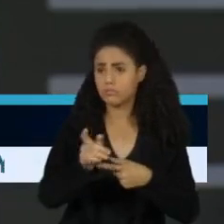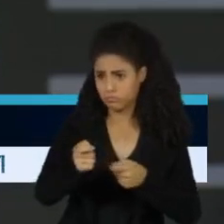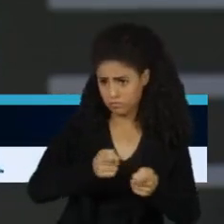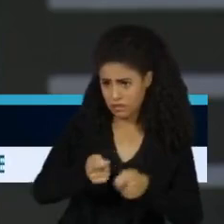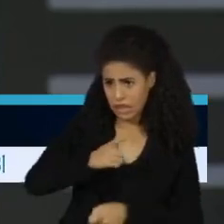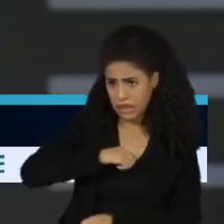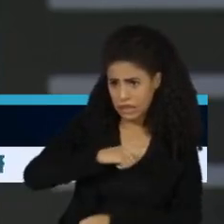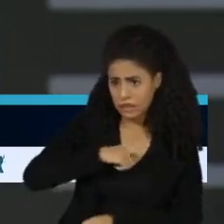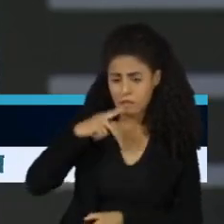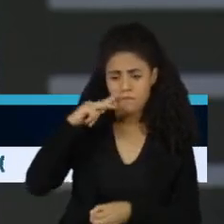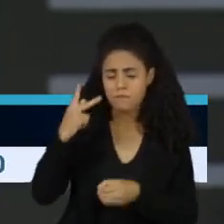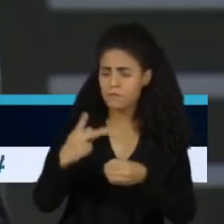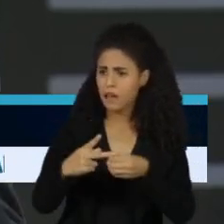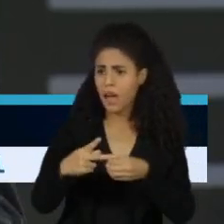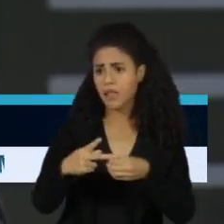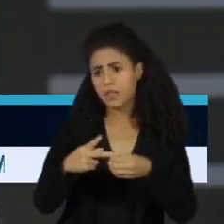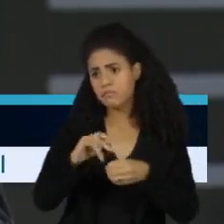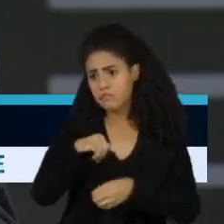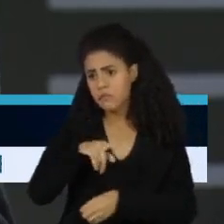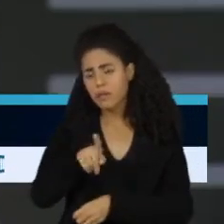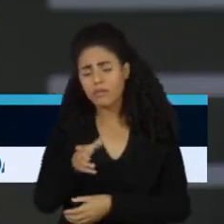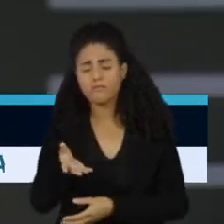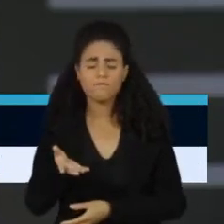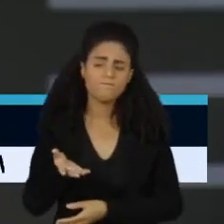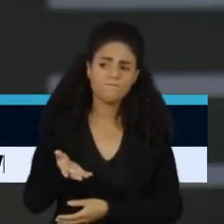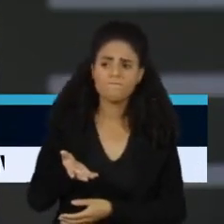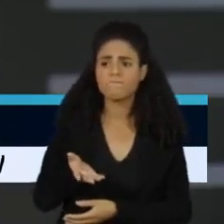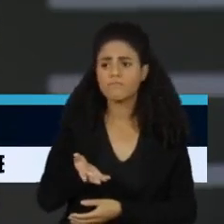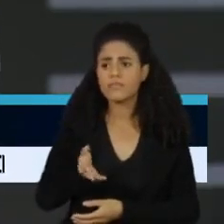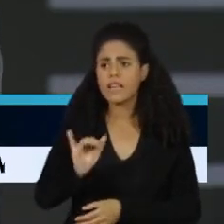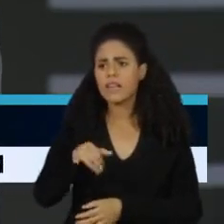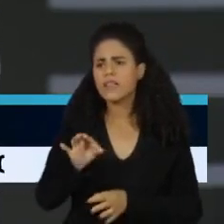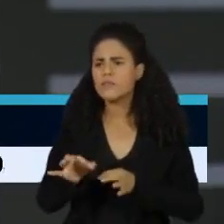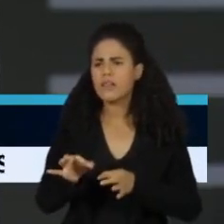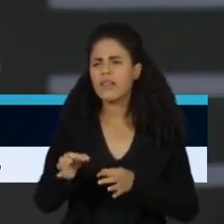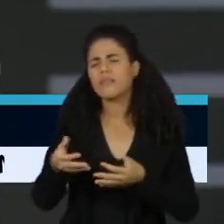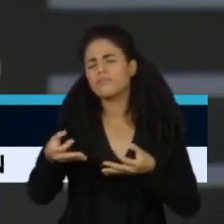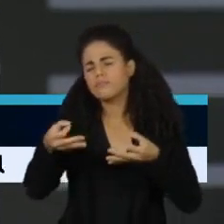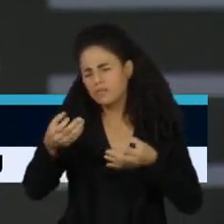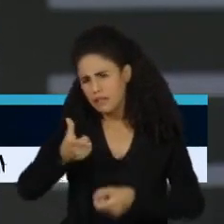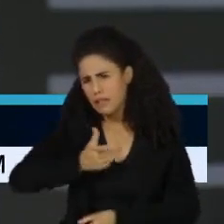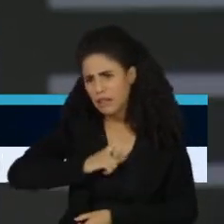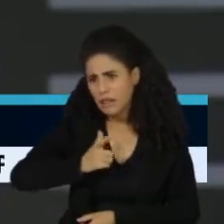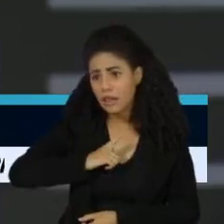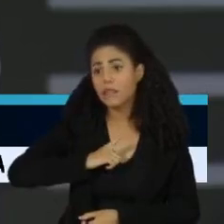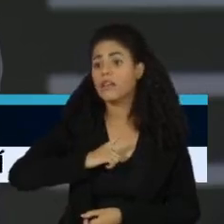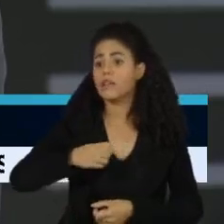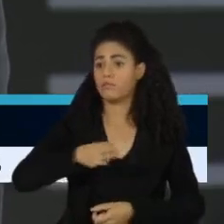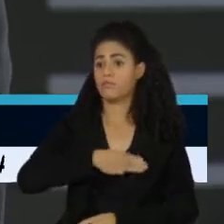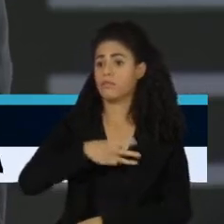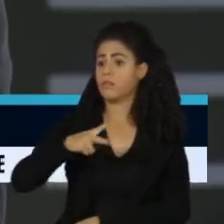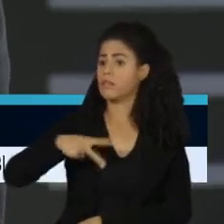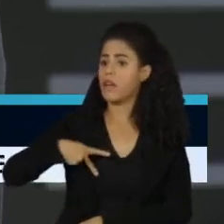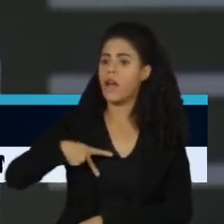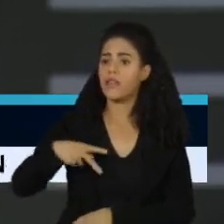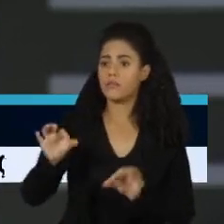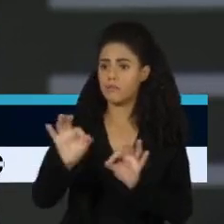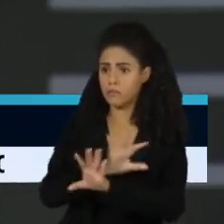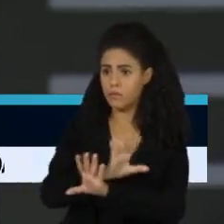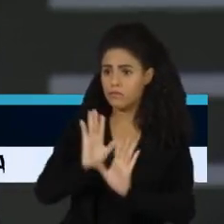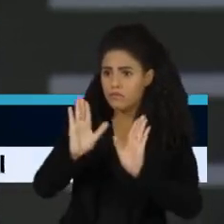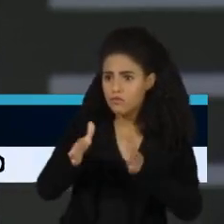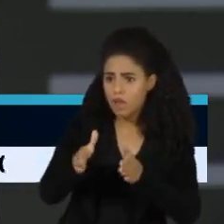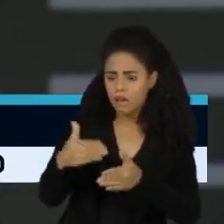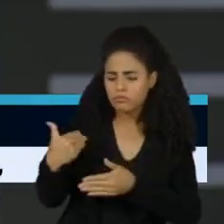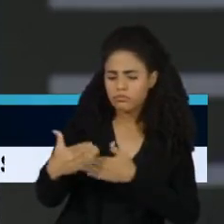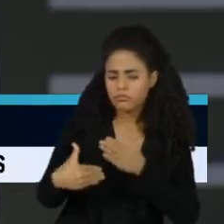o Procurador-Geral, e mesmo essa autonomia que existe no Ministério Público não é suficiente para fazer com que